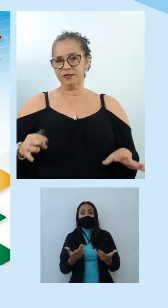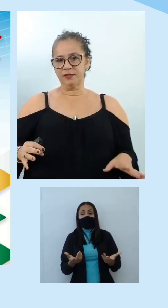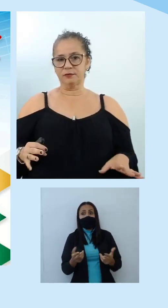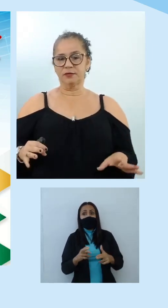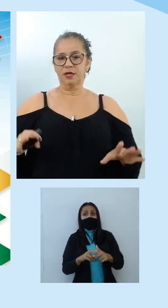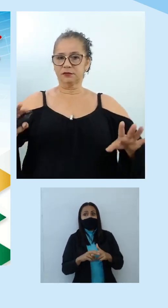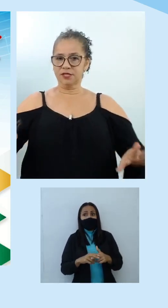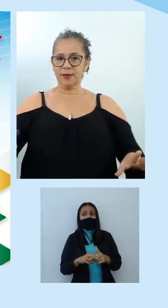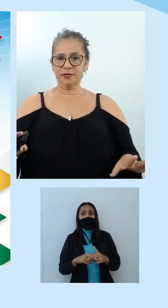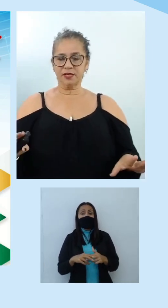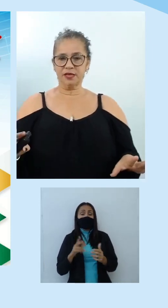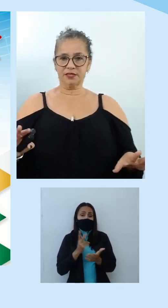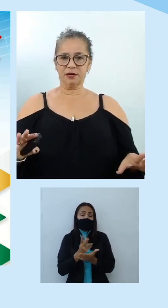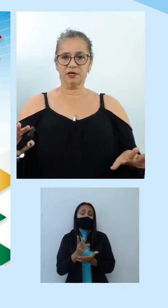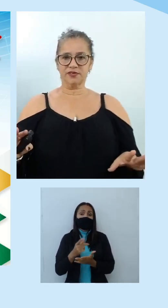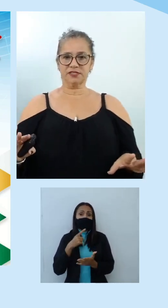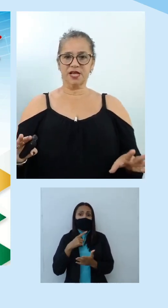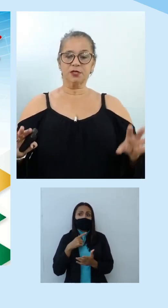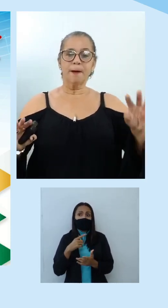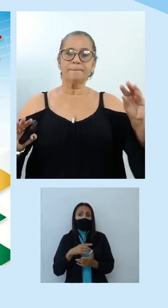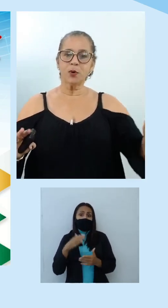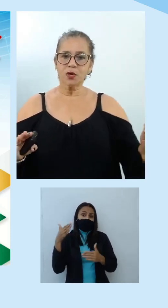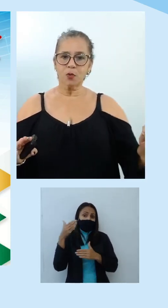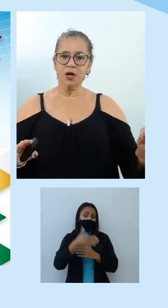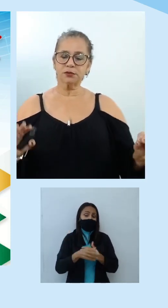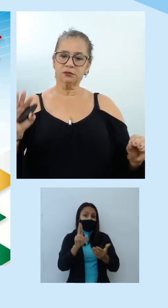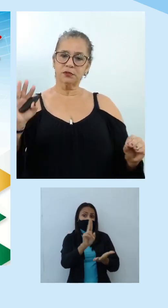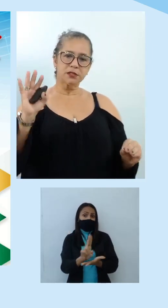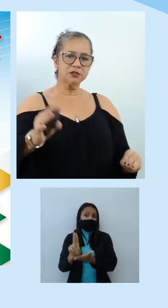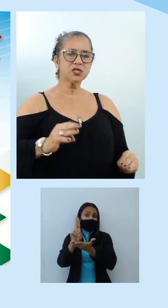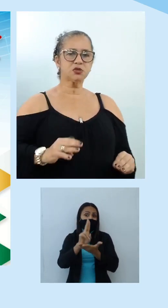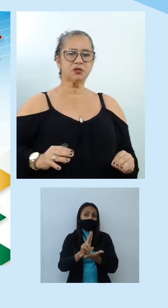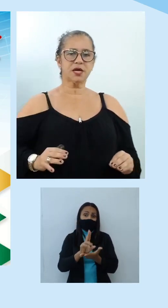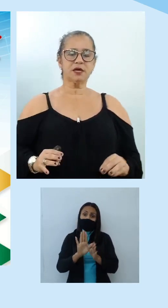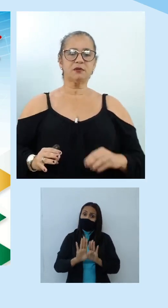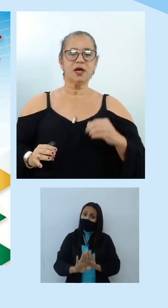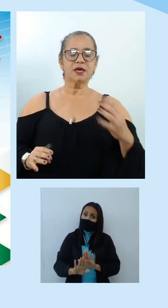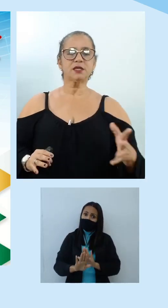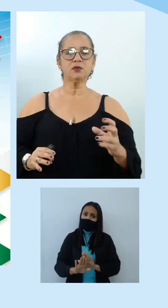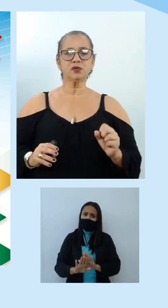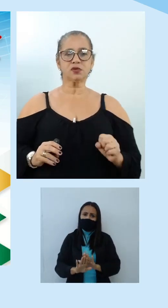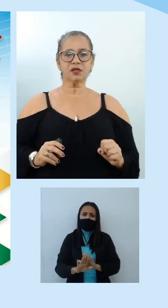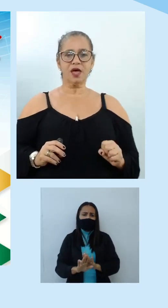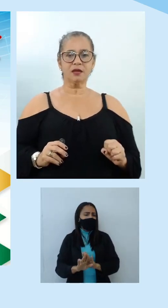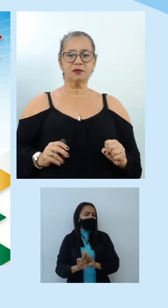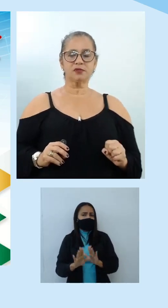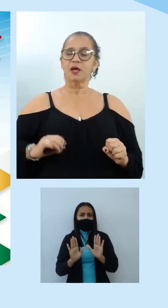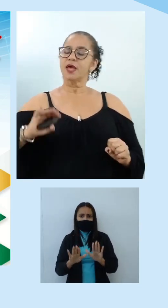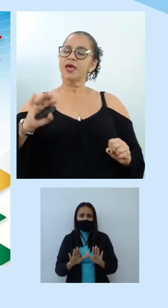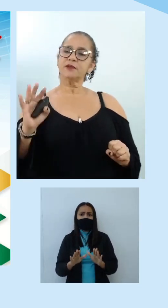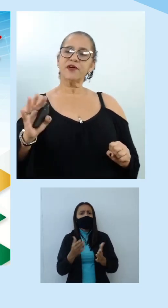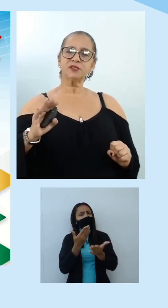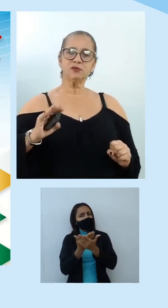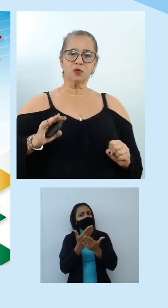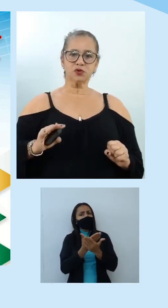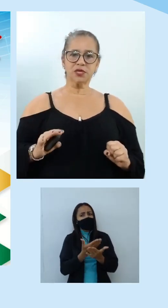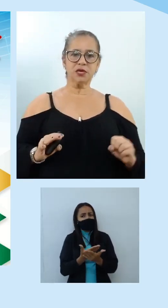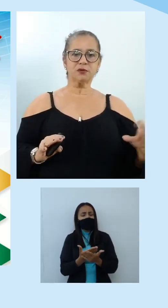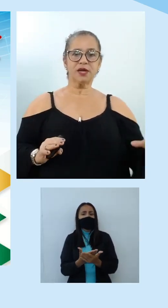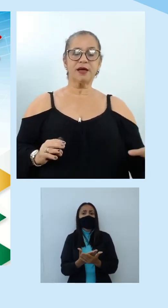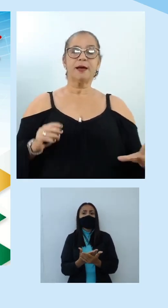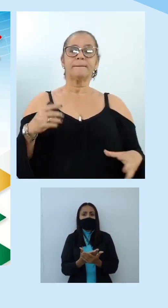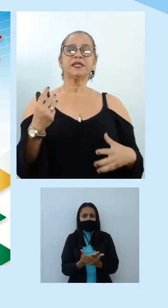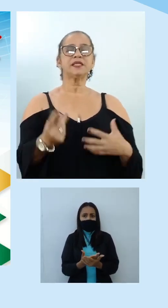professor sempre digo, não dá para ter, entrar na universidade, por enquanto, não deixe de estudar não, entre no curso técnico, faça um curso